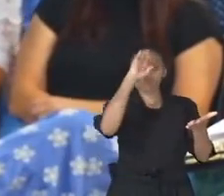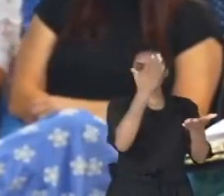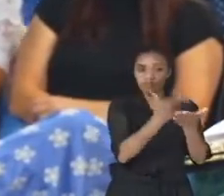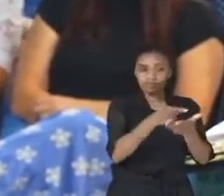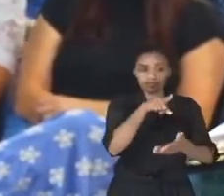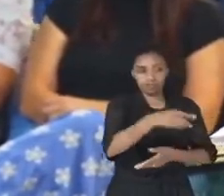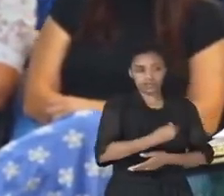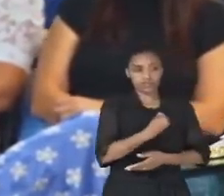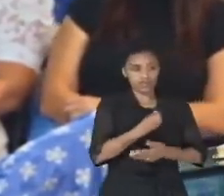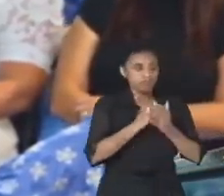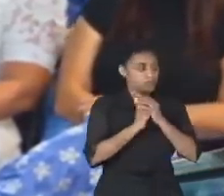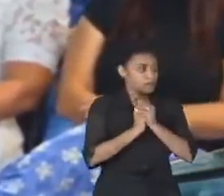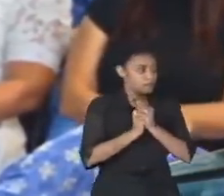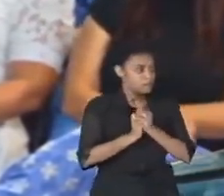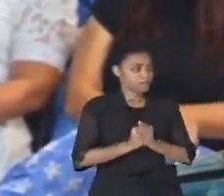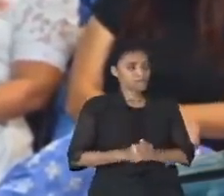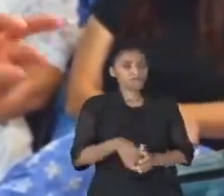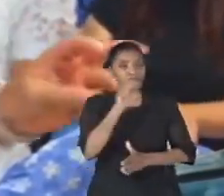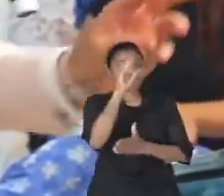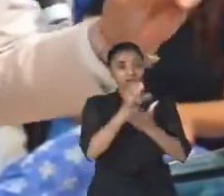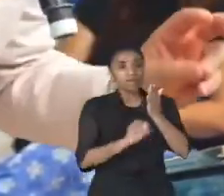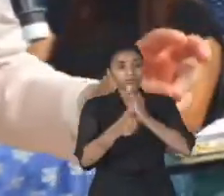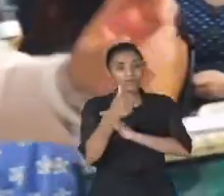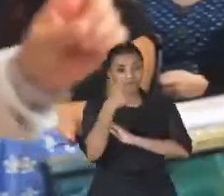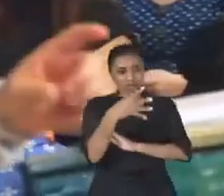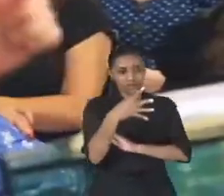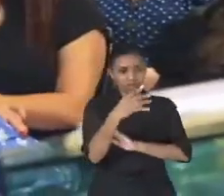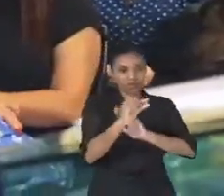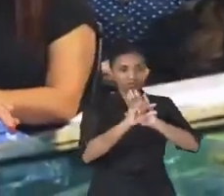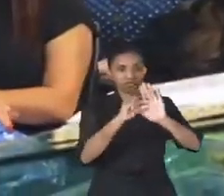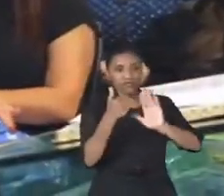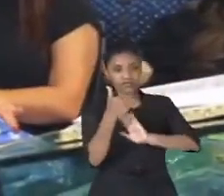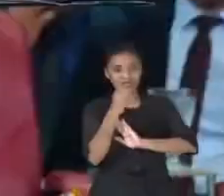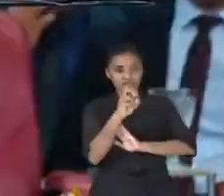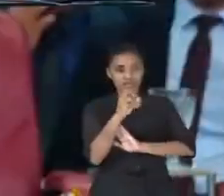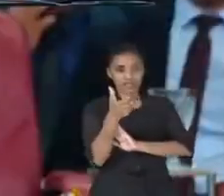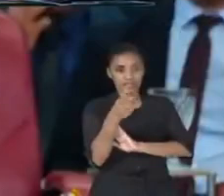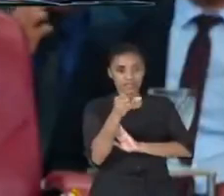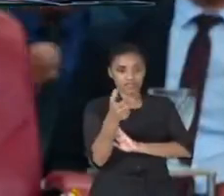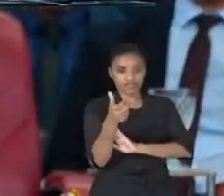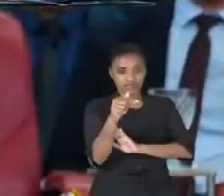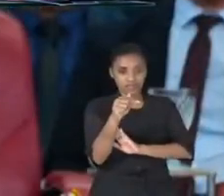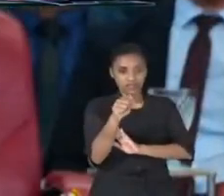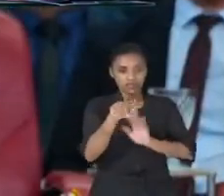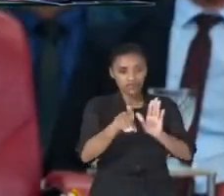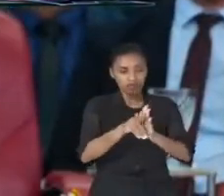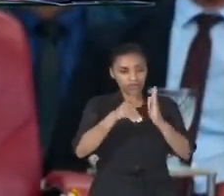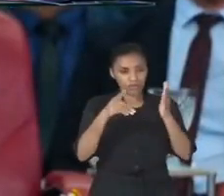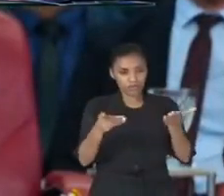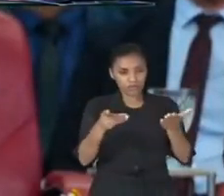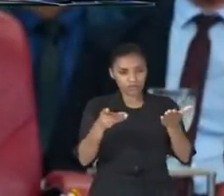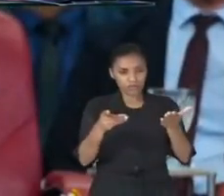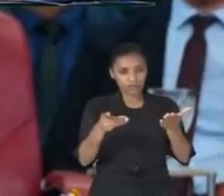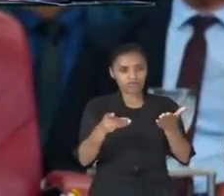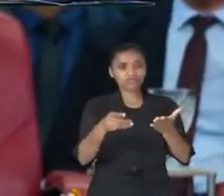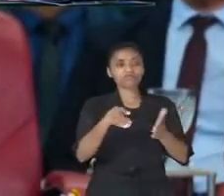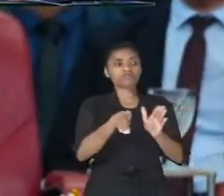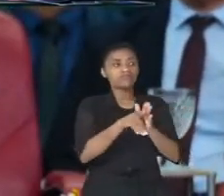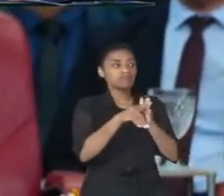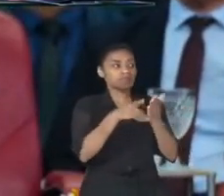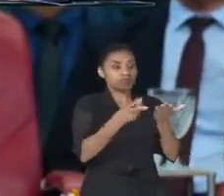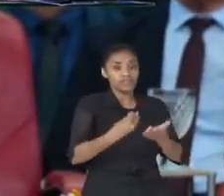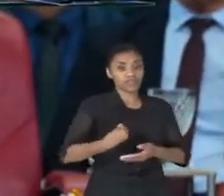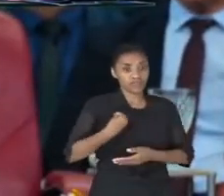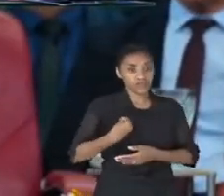vivas. Amém? Só que o capítulo 14, 15, 16 e 17, se você pegar uma Bíblia daquelas onde a Bíblia é chamada de Bíblia